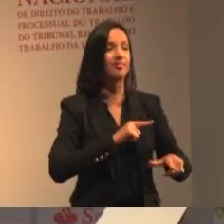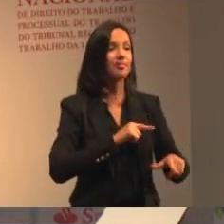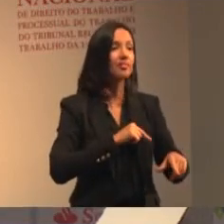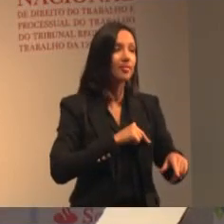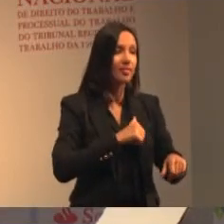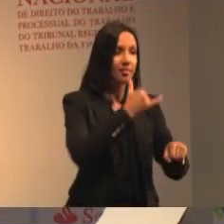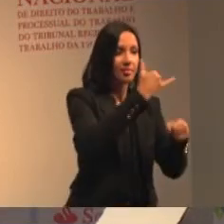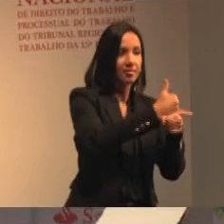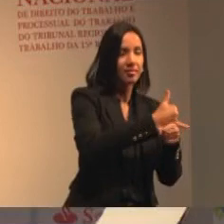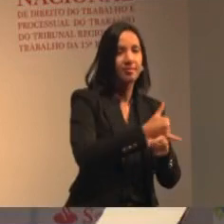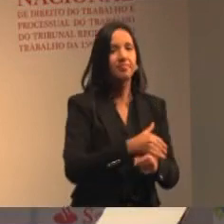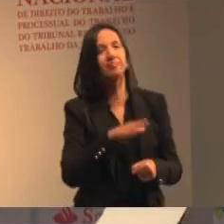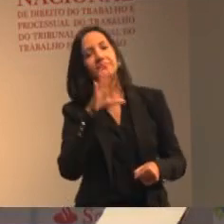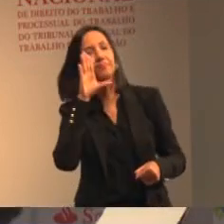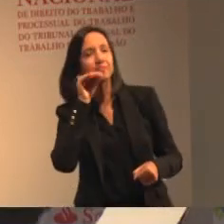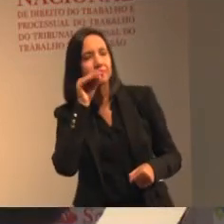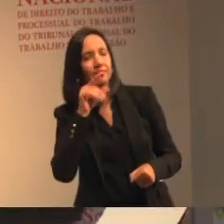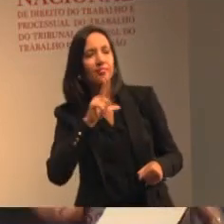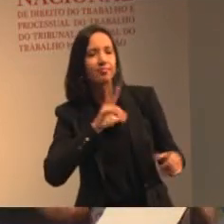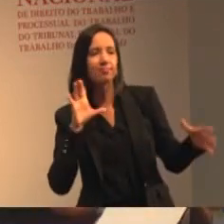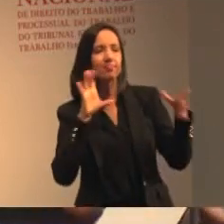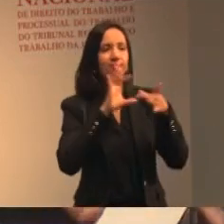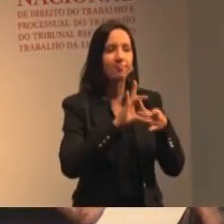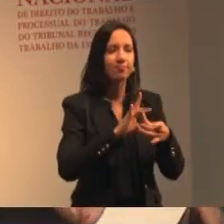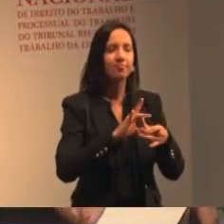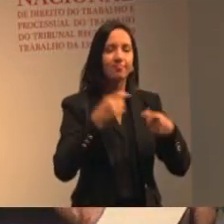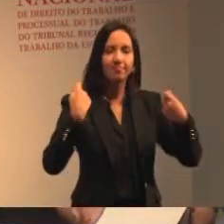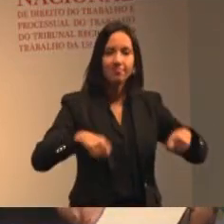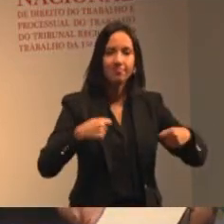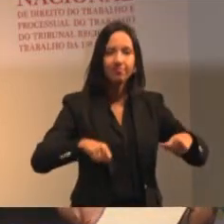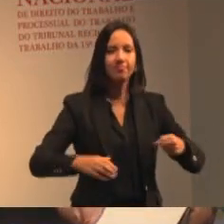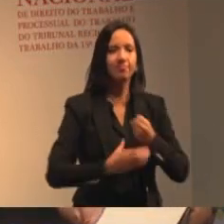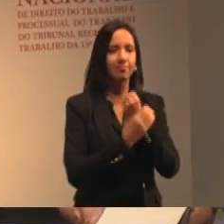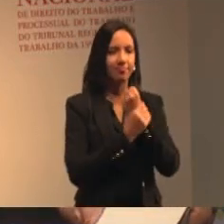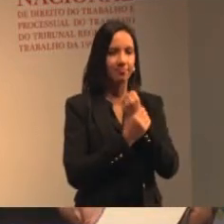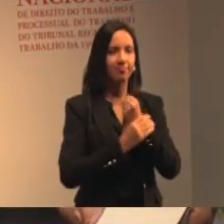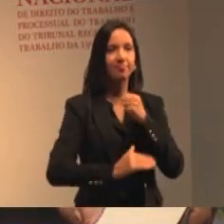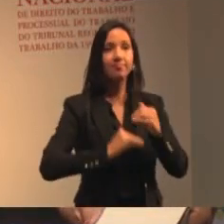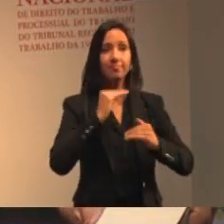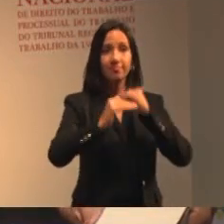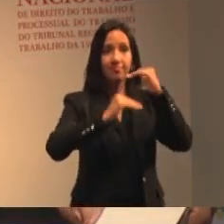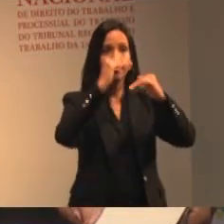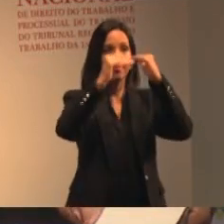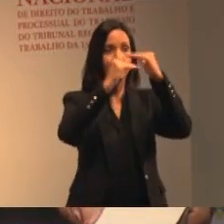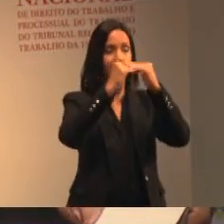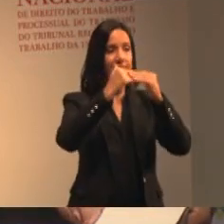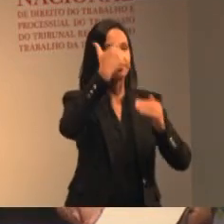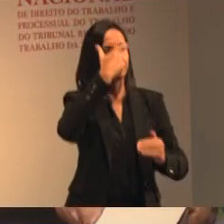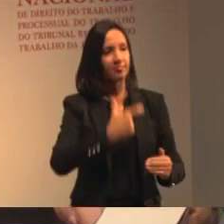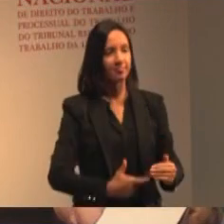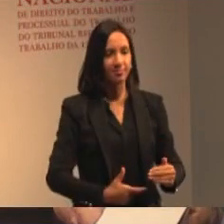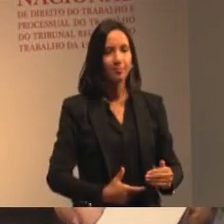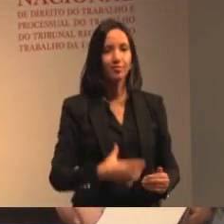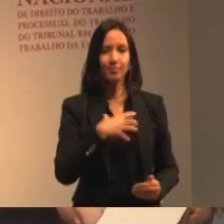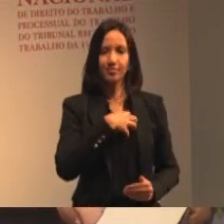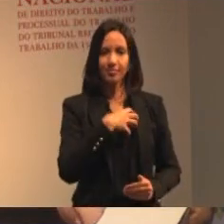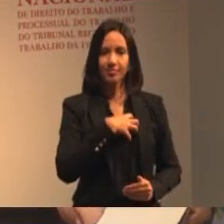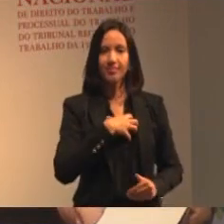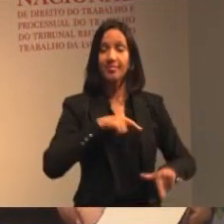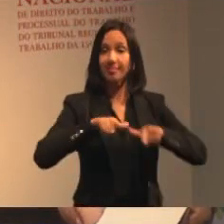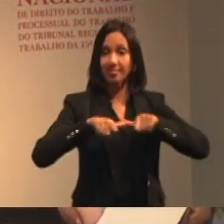empregador encontram a necessária segurança jurídica para o desenvolvimento e crescimento de suas